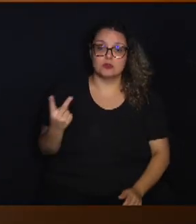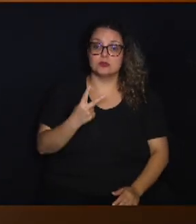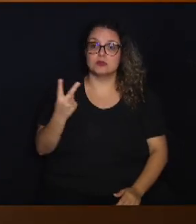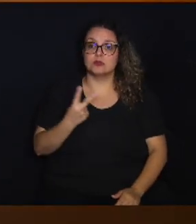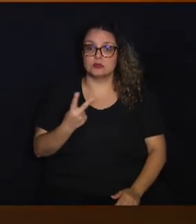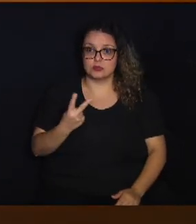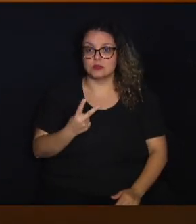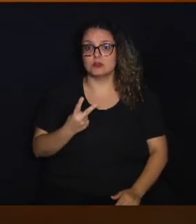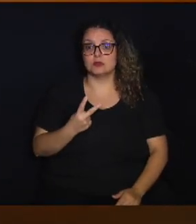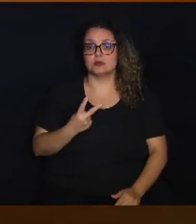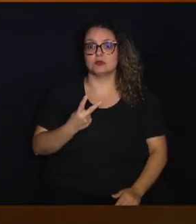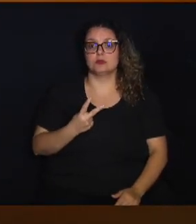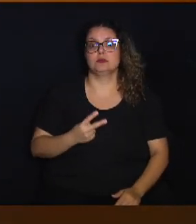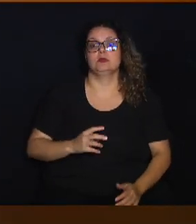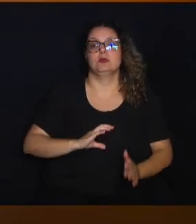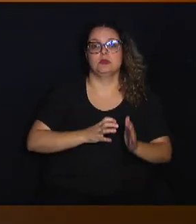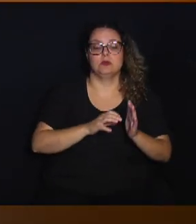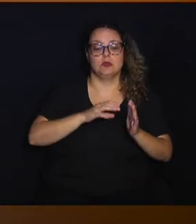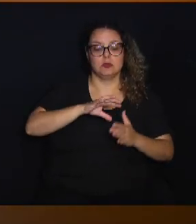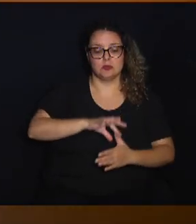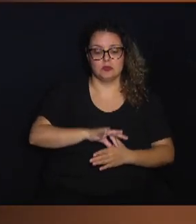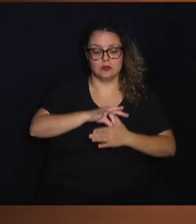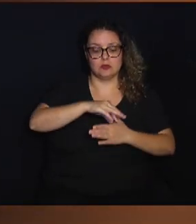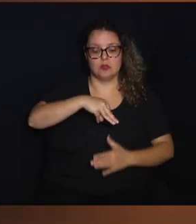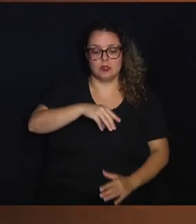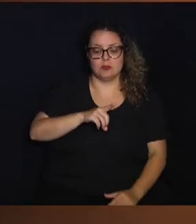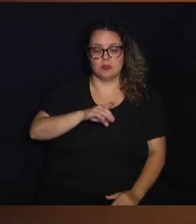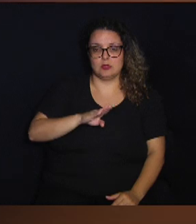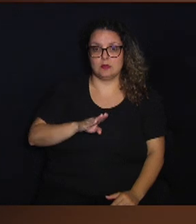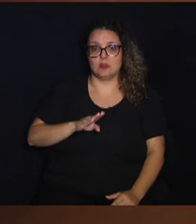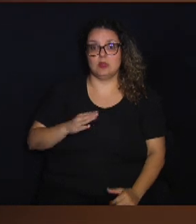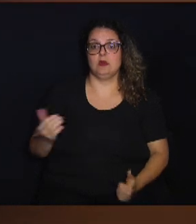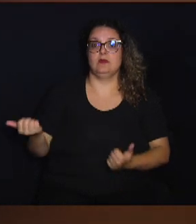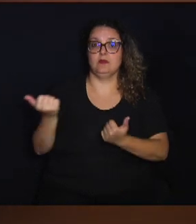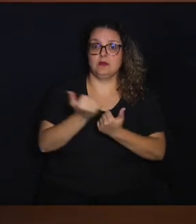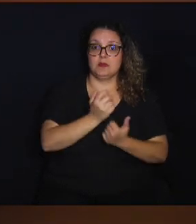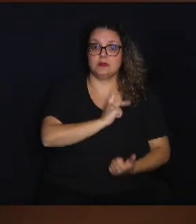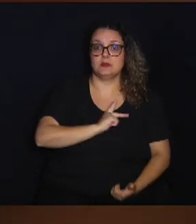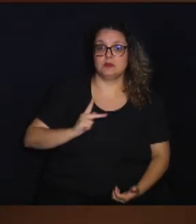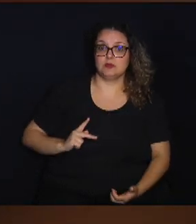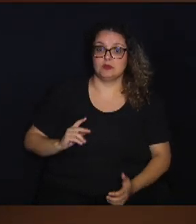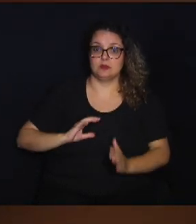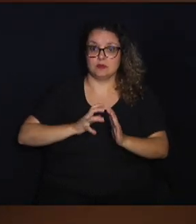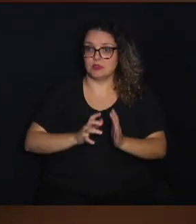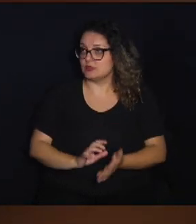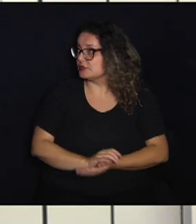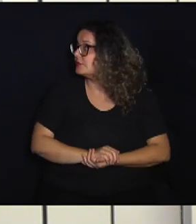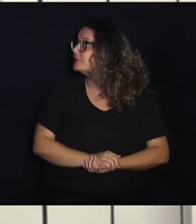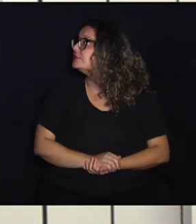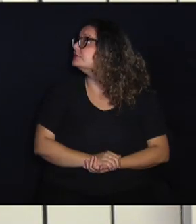do MDB, tornando-se vice-presidente do partido.